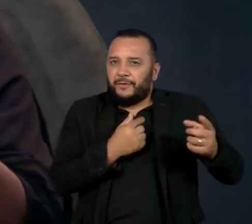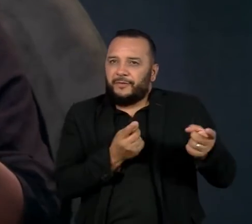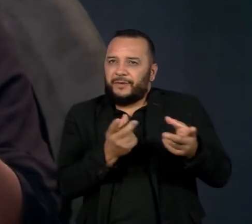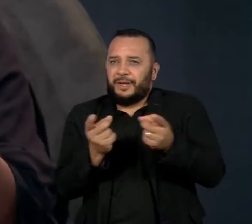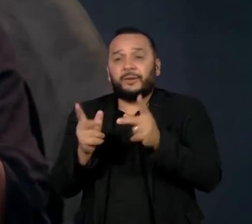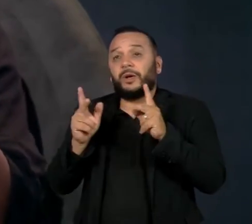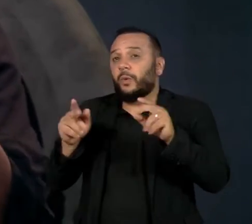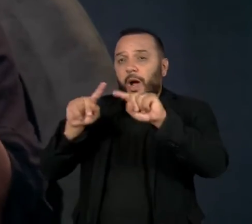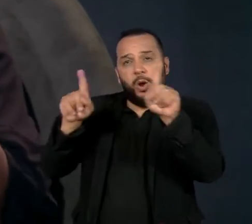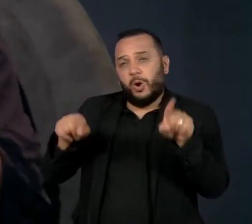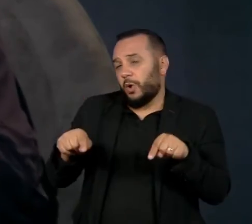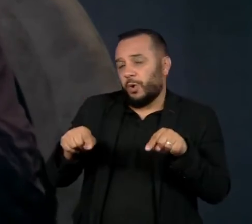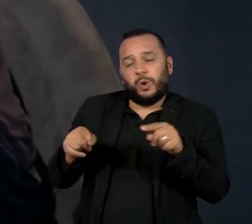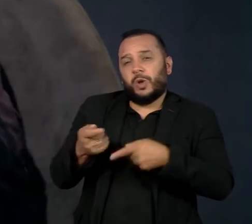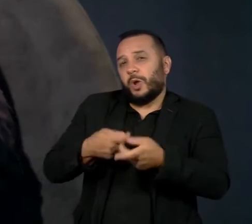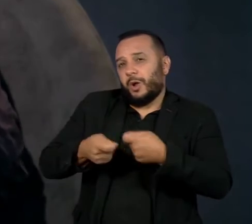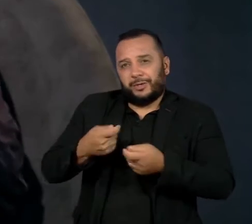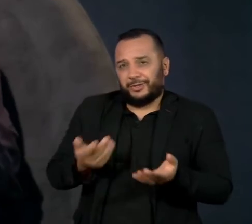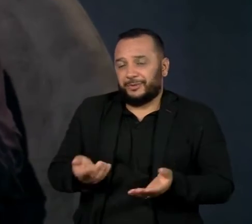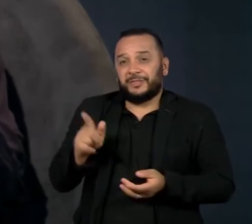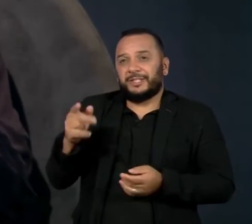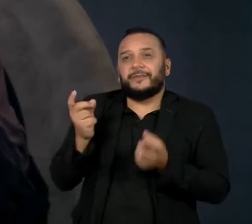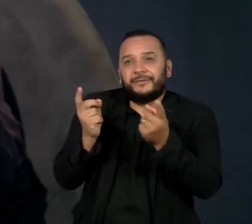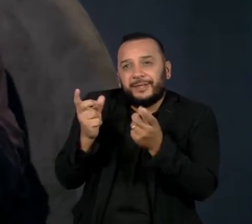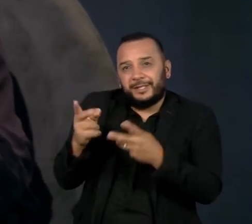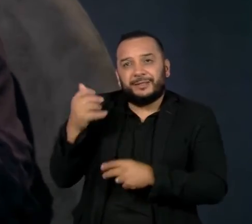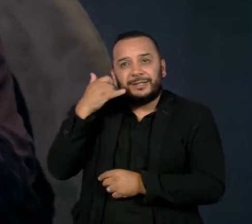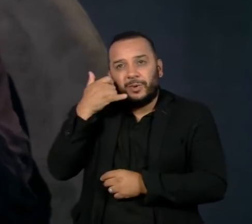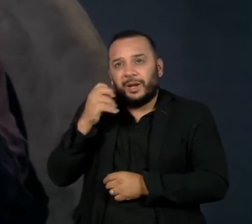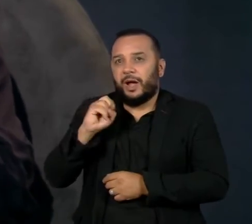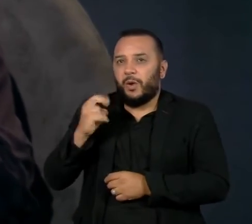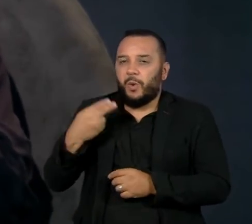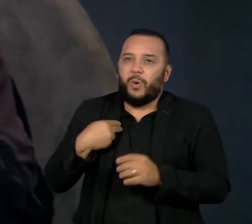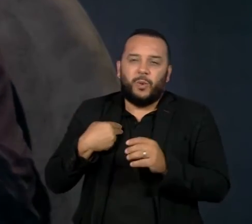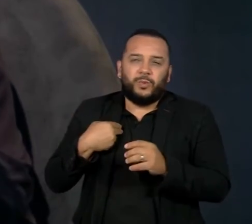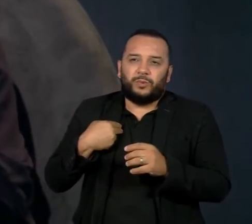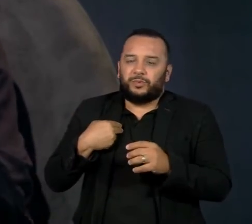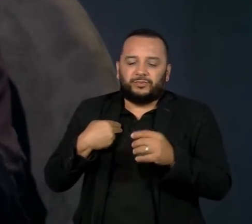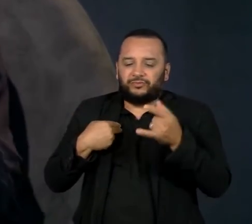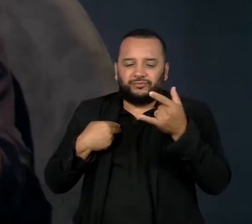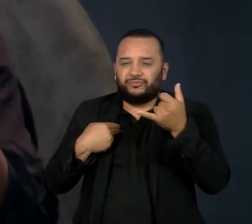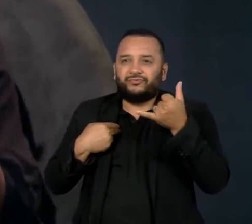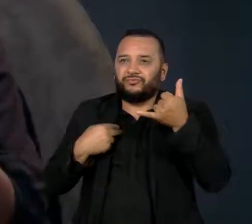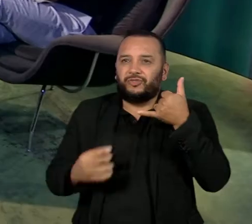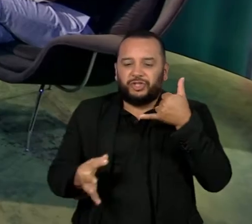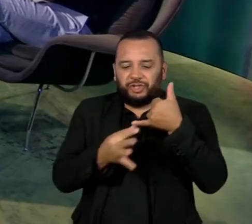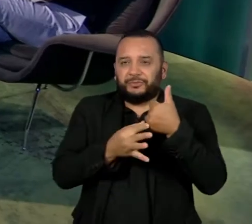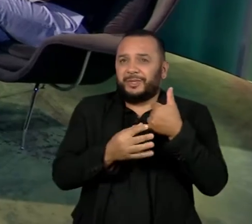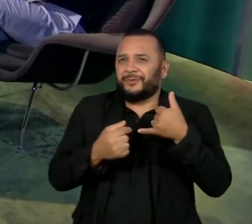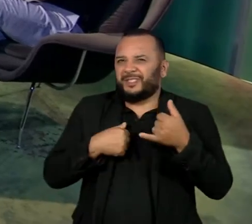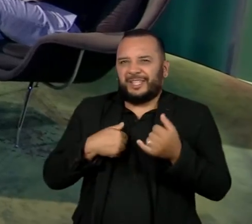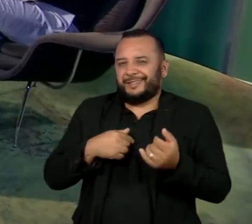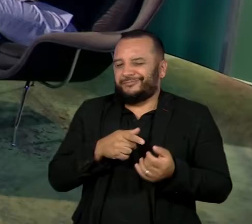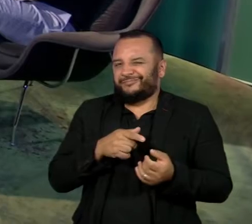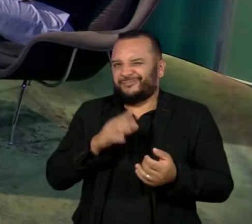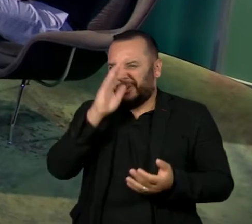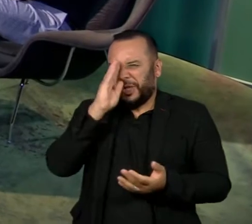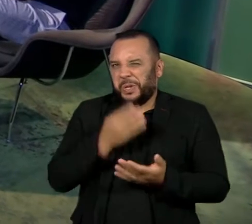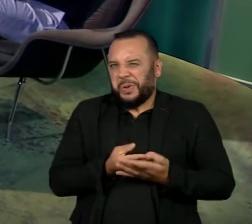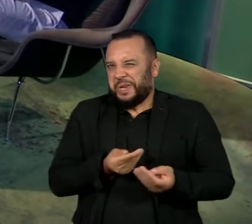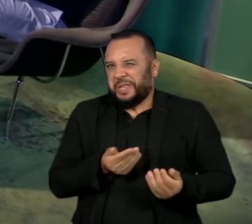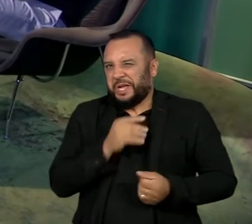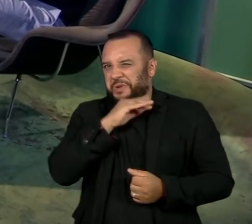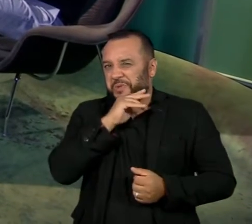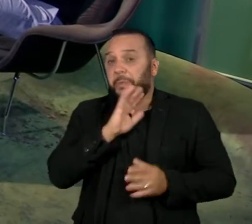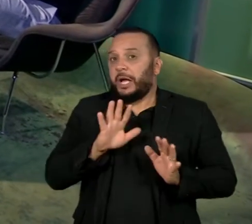numa loja, às vezes você está vendendo ali um celular, um chip, numa loja de telefone, você nem acredita tanto na eficiência daquele produto,